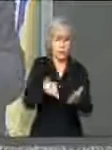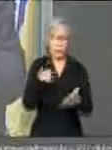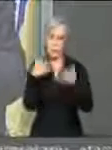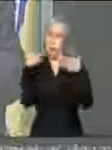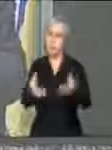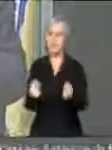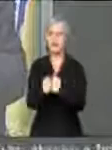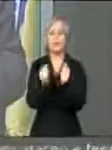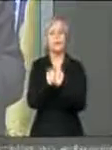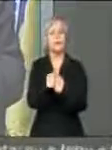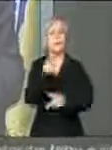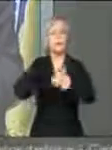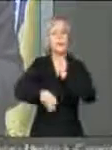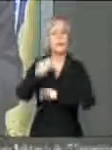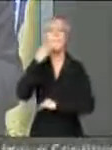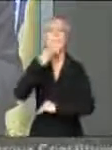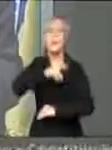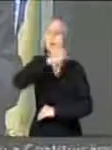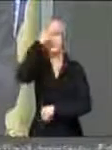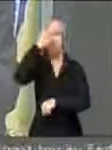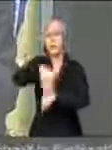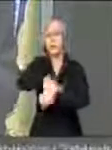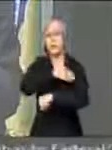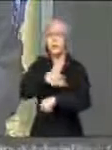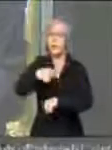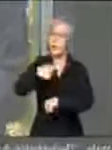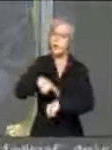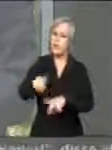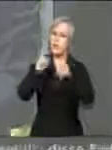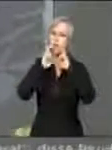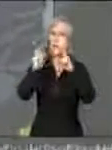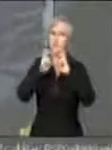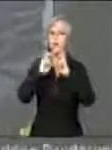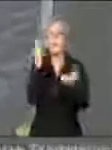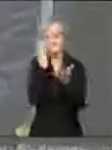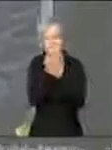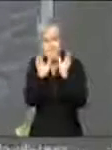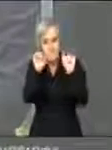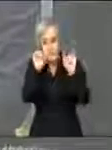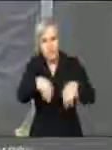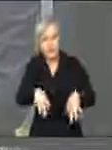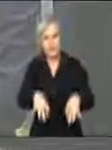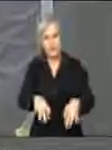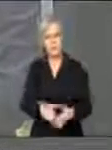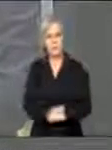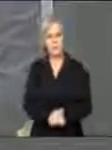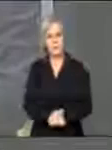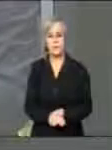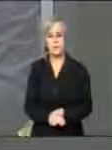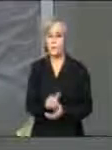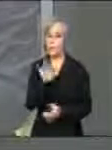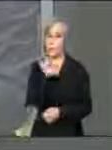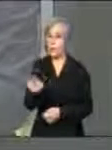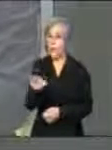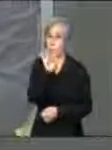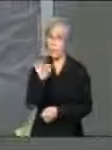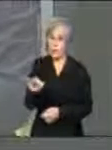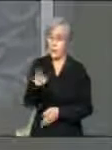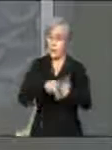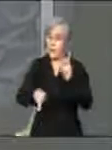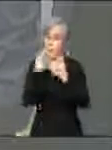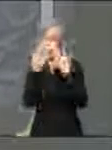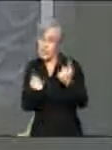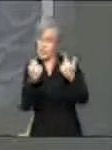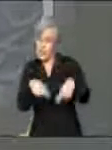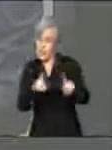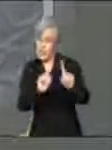milhões de brasileiros que foram às ruas para dizer basta. Os índices de desaprovação, caro